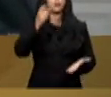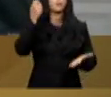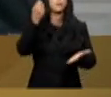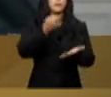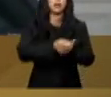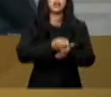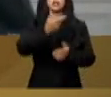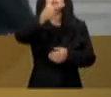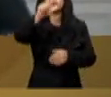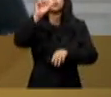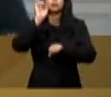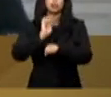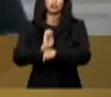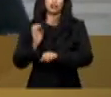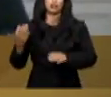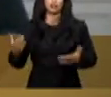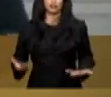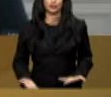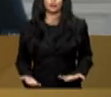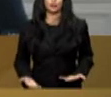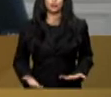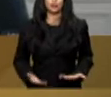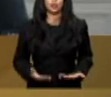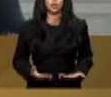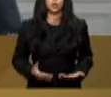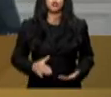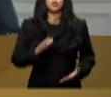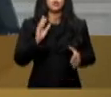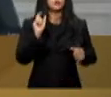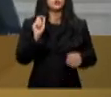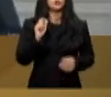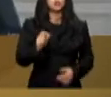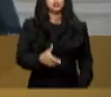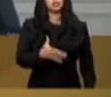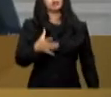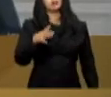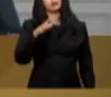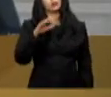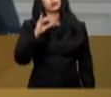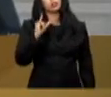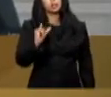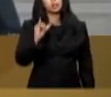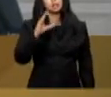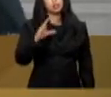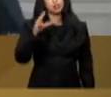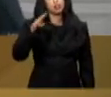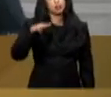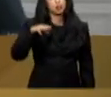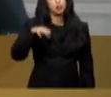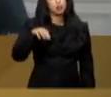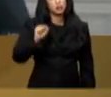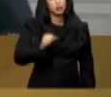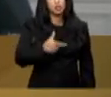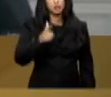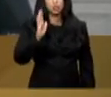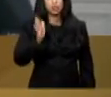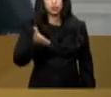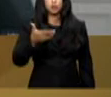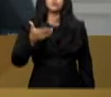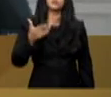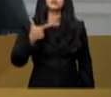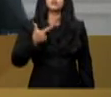estado. O que o convênio ICMS 93/2015 fez, tão